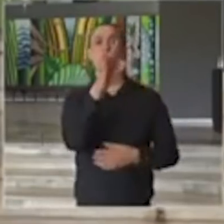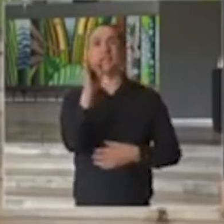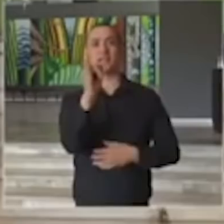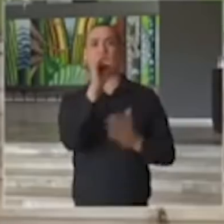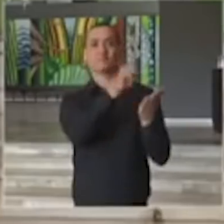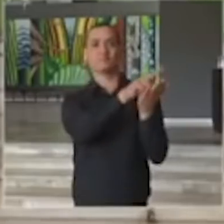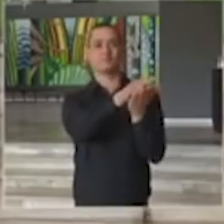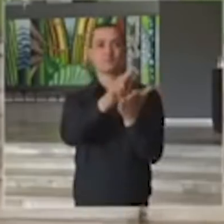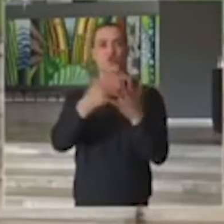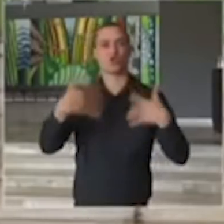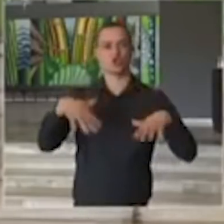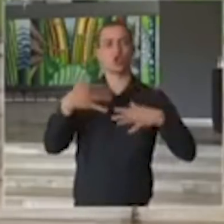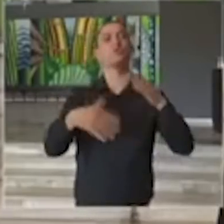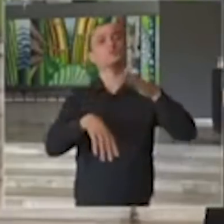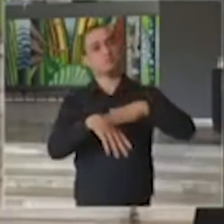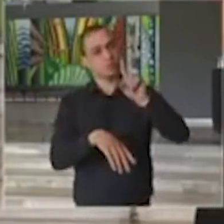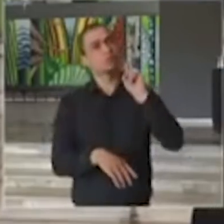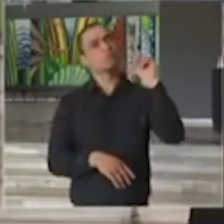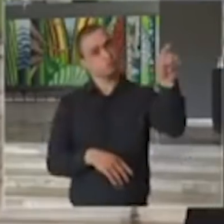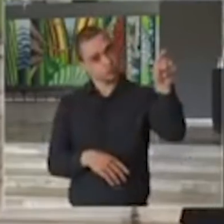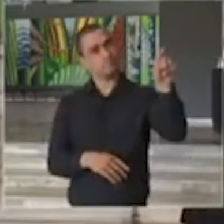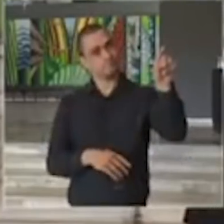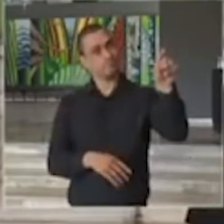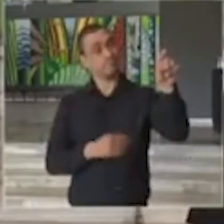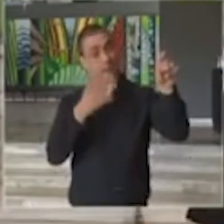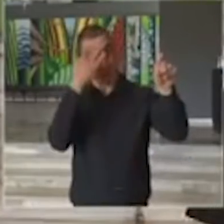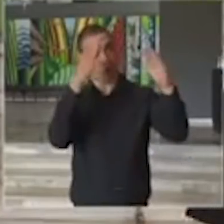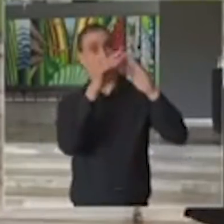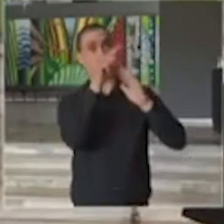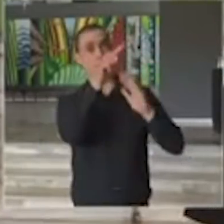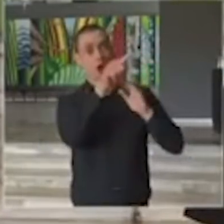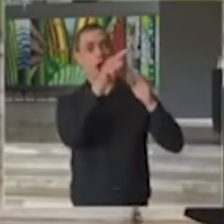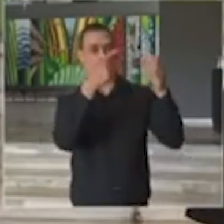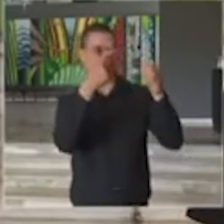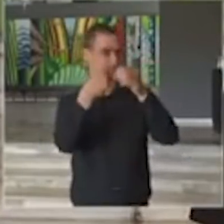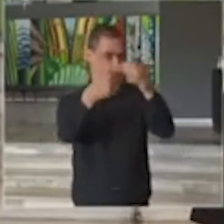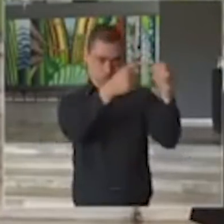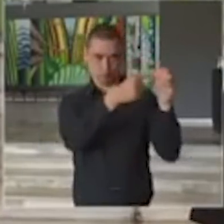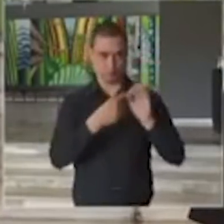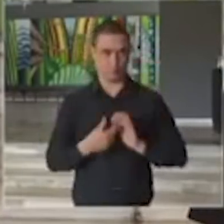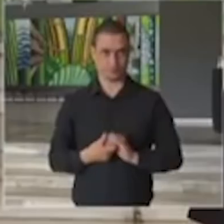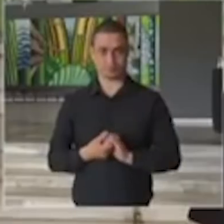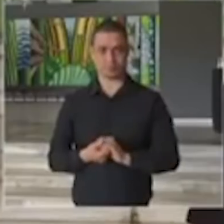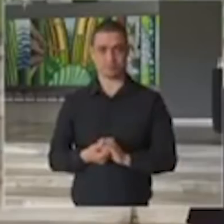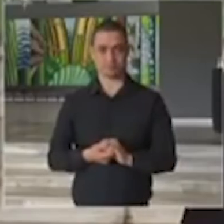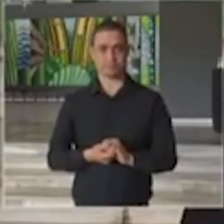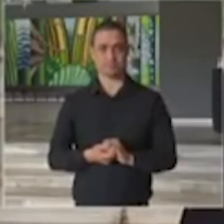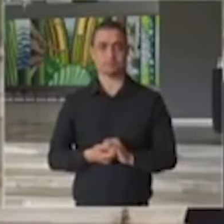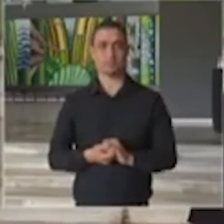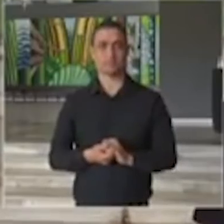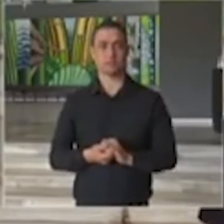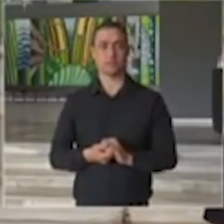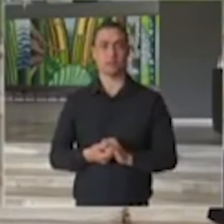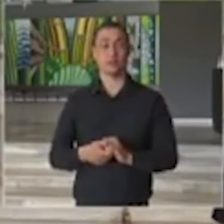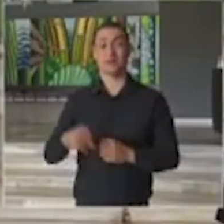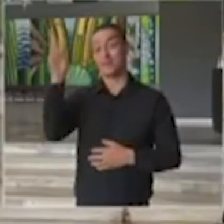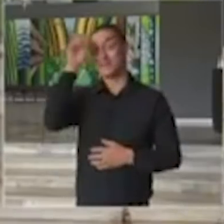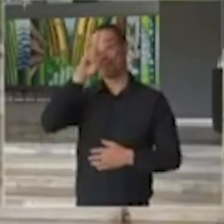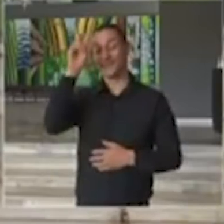o cuidado protetivo para a população destas cidades eu